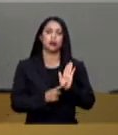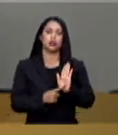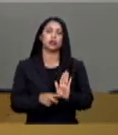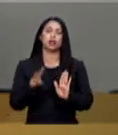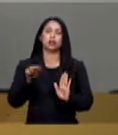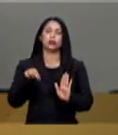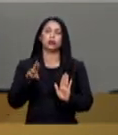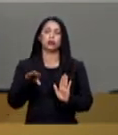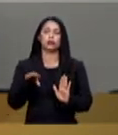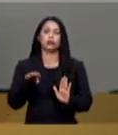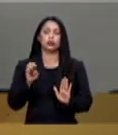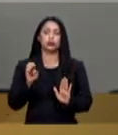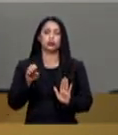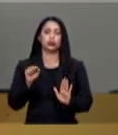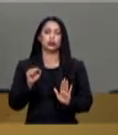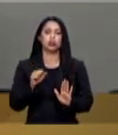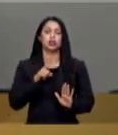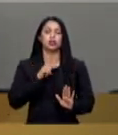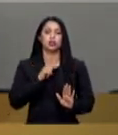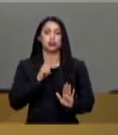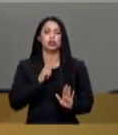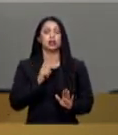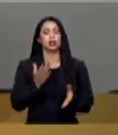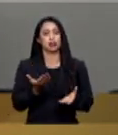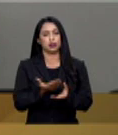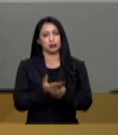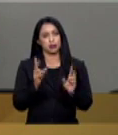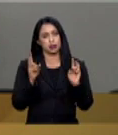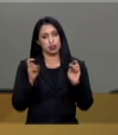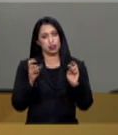ministro Nunes Marques, prevaleceria neste caso.